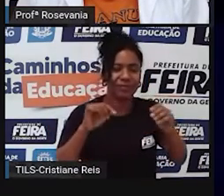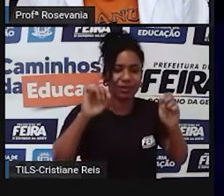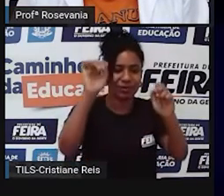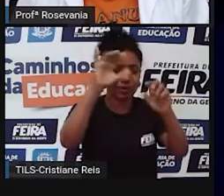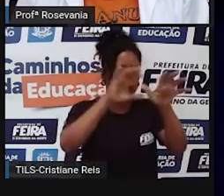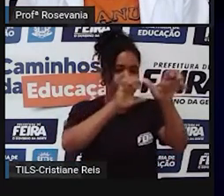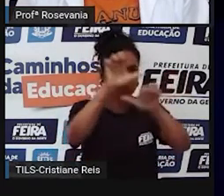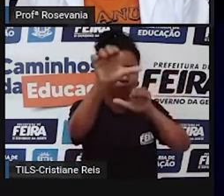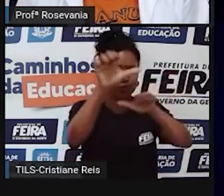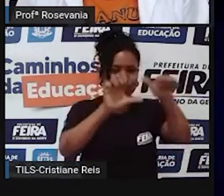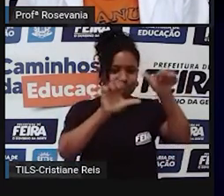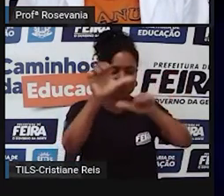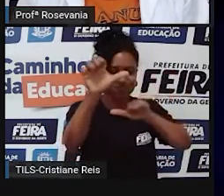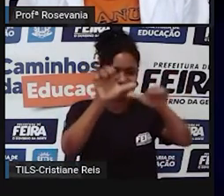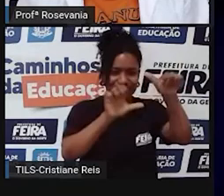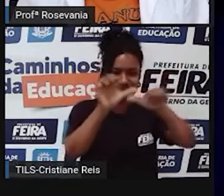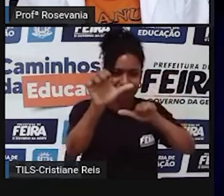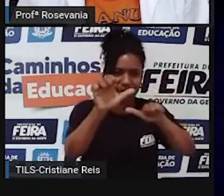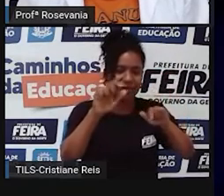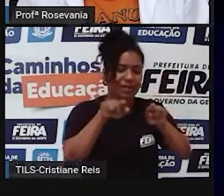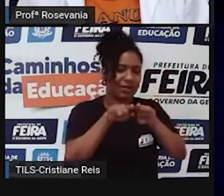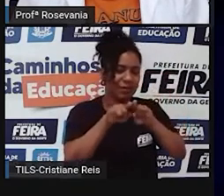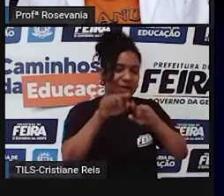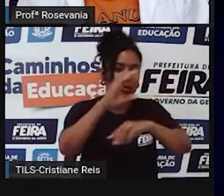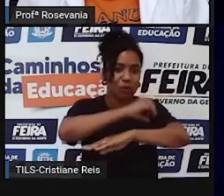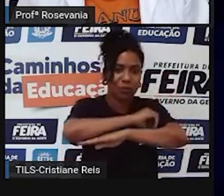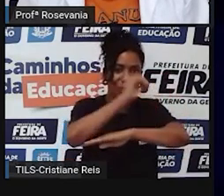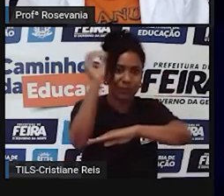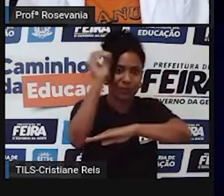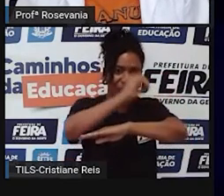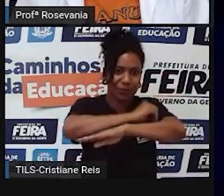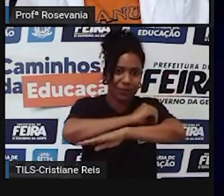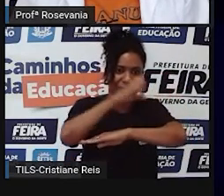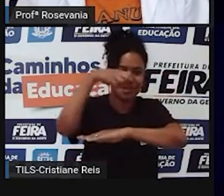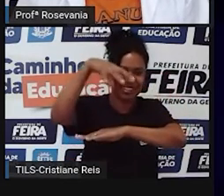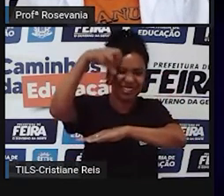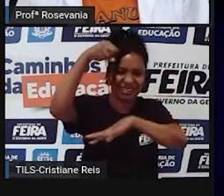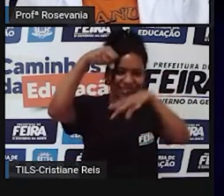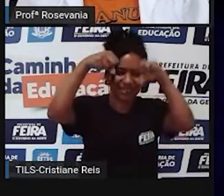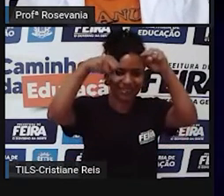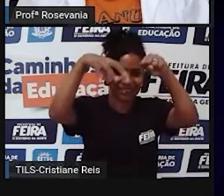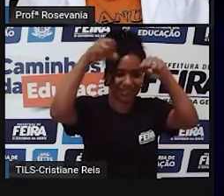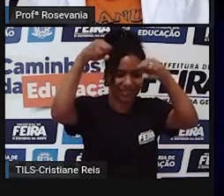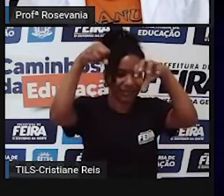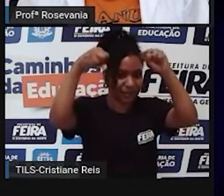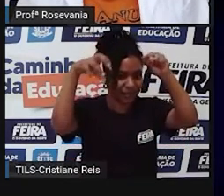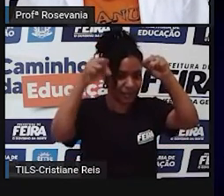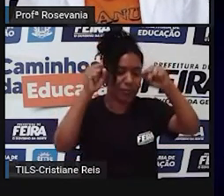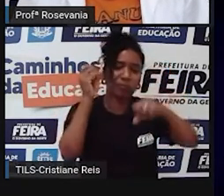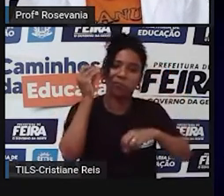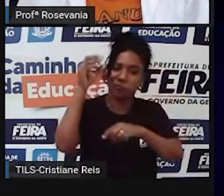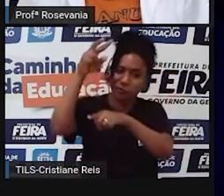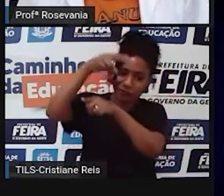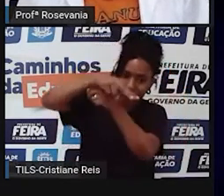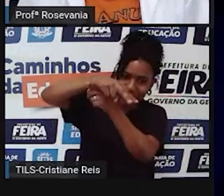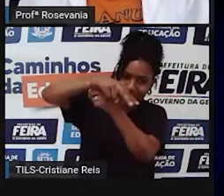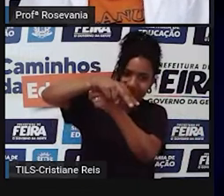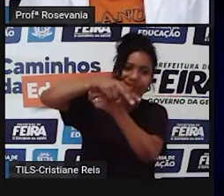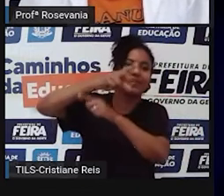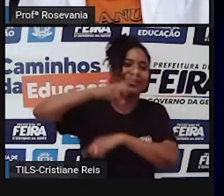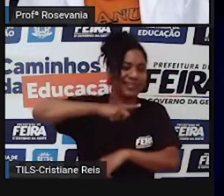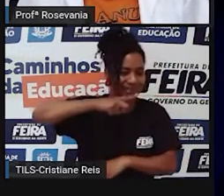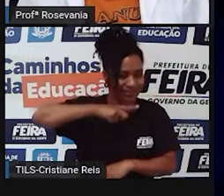percebendo aí, né, a iluminação, acender e apagar das luzes. Então, os mapas digitais são mapas elaborados a partir